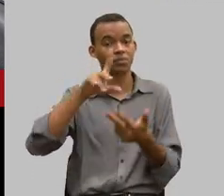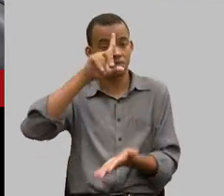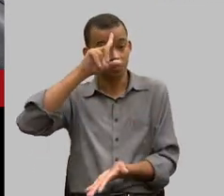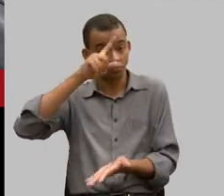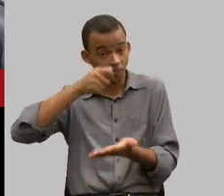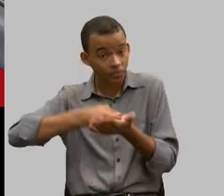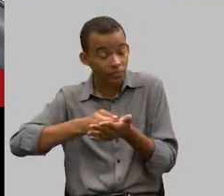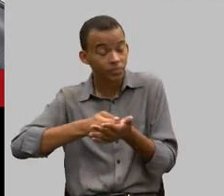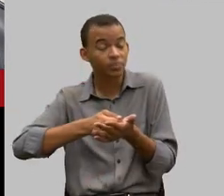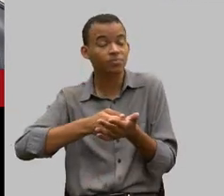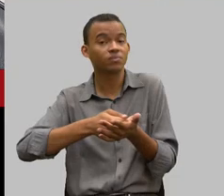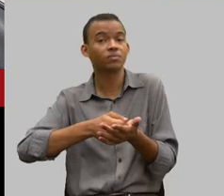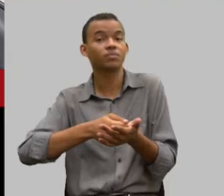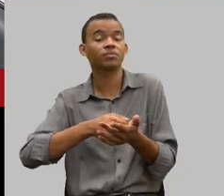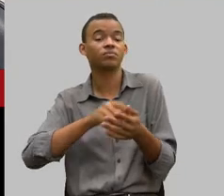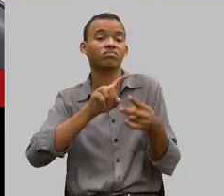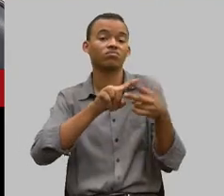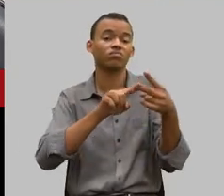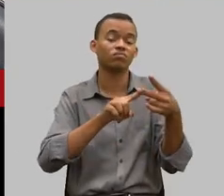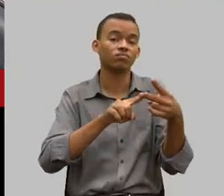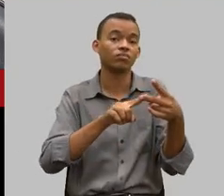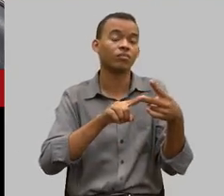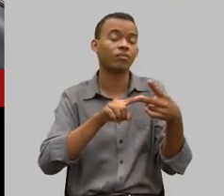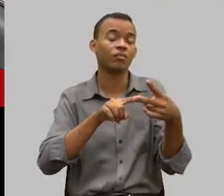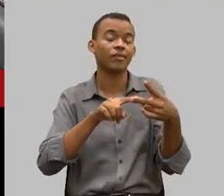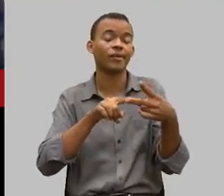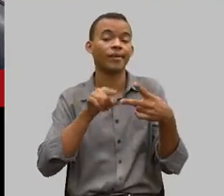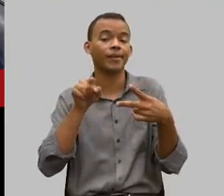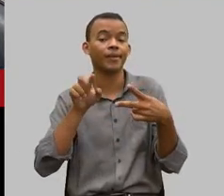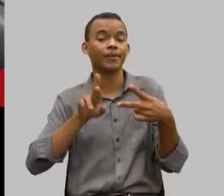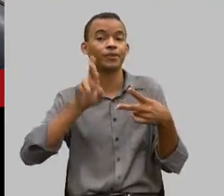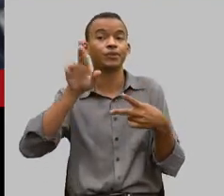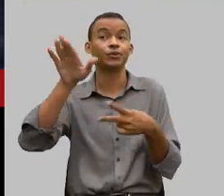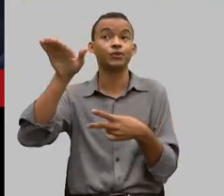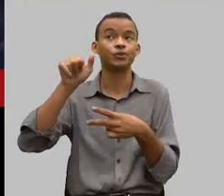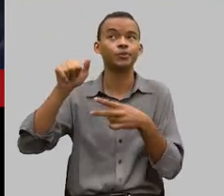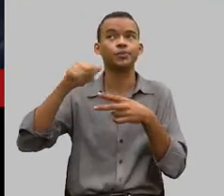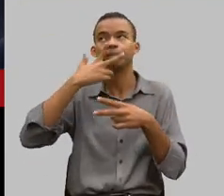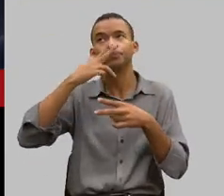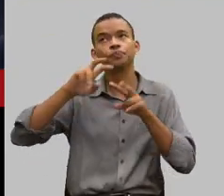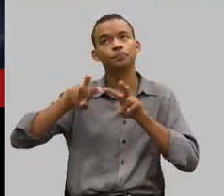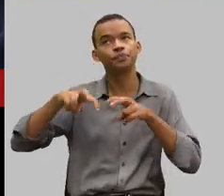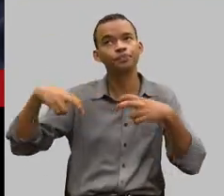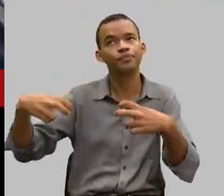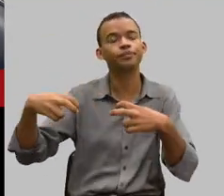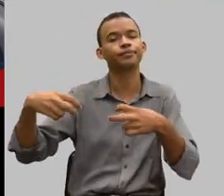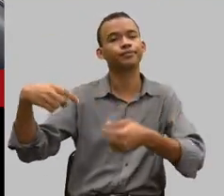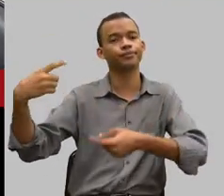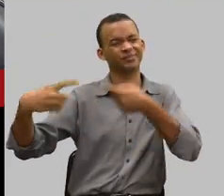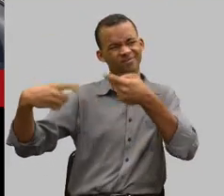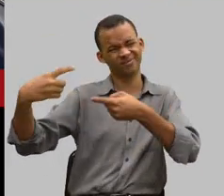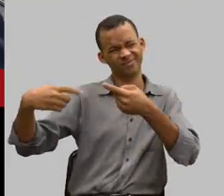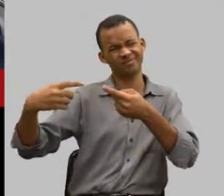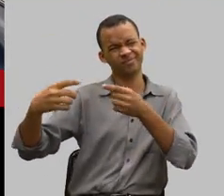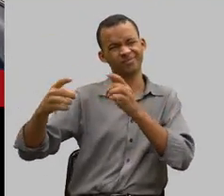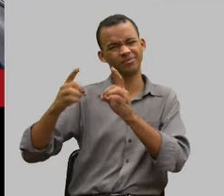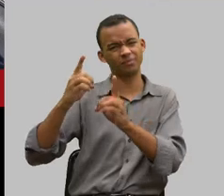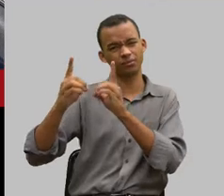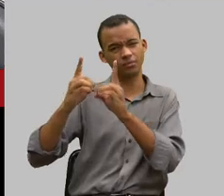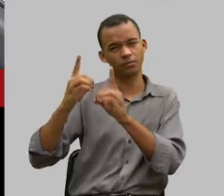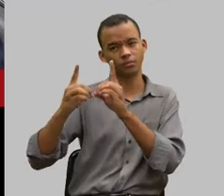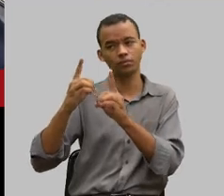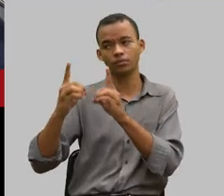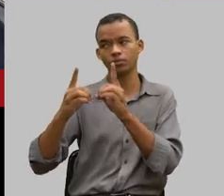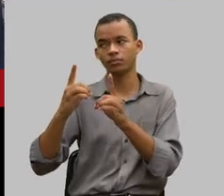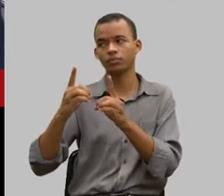inconstitucionalidade o judiciário chamou uma mesa de diálogo Vamos colocar assim algo parecido me fugiu aqui o